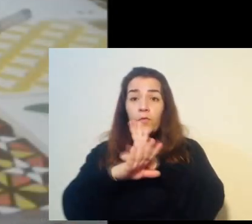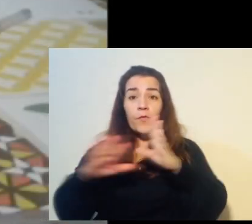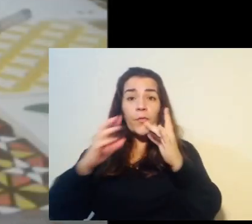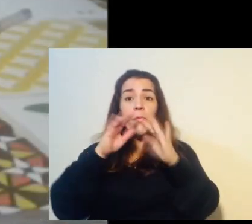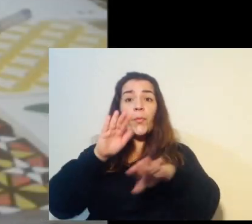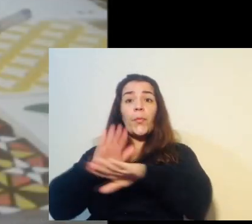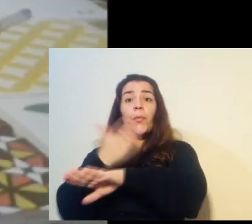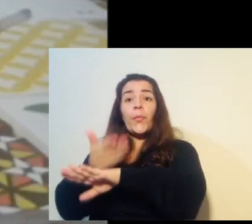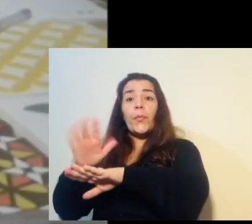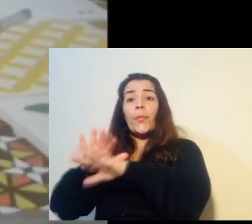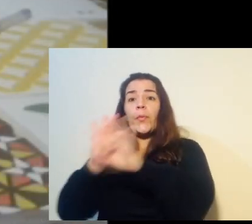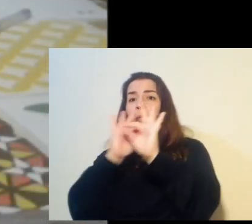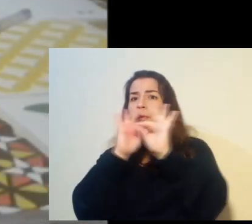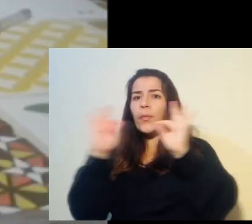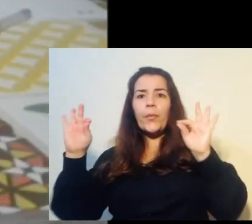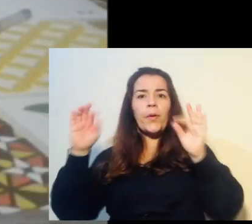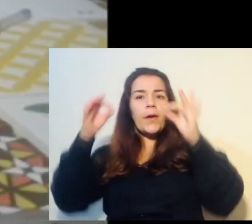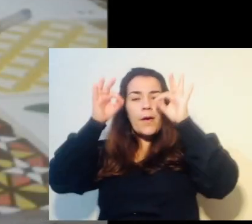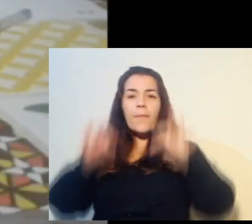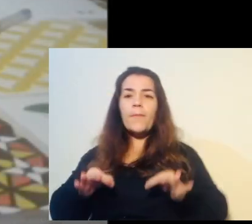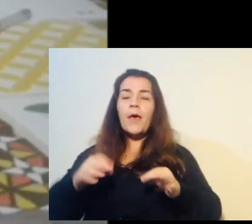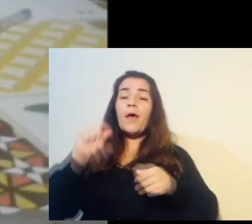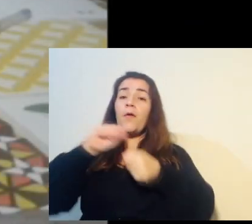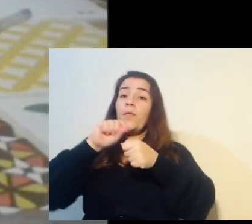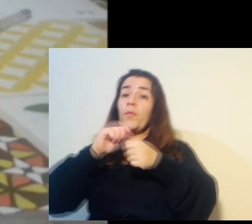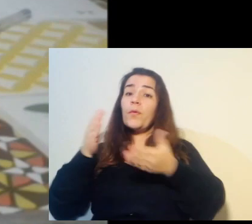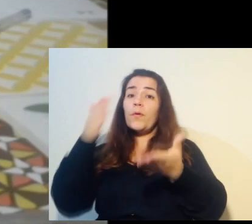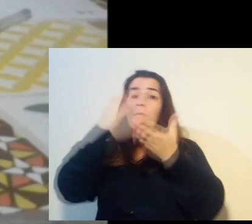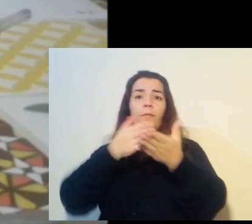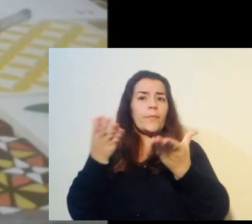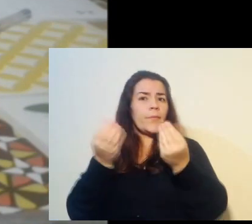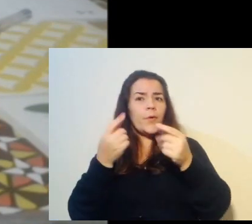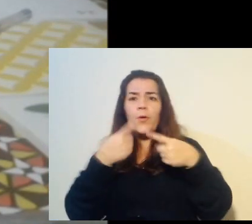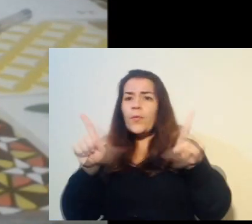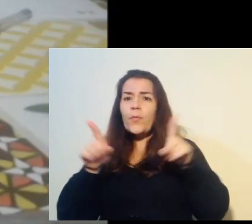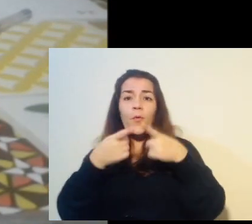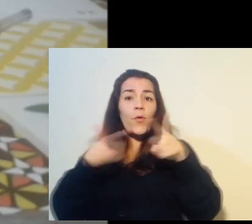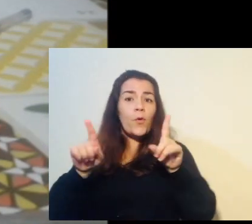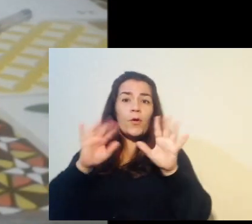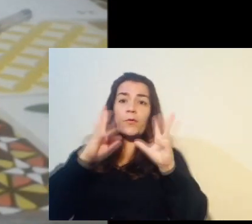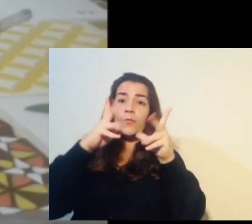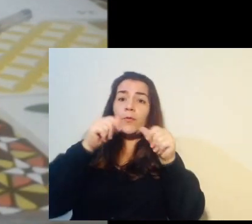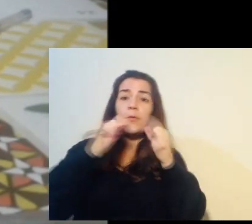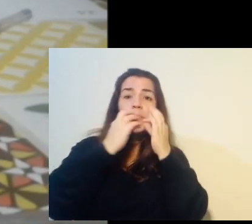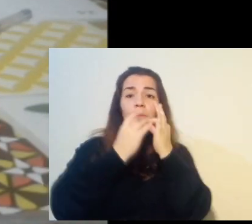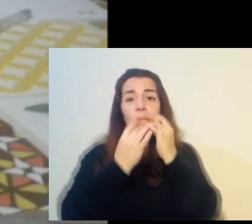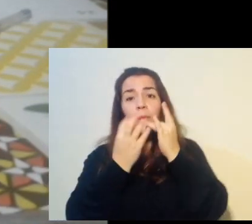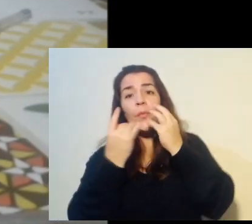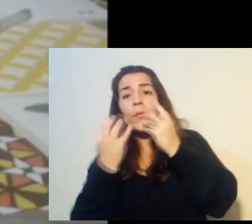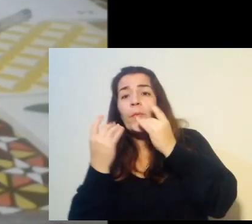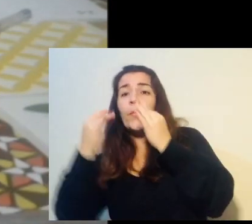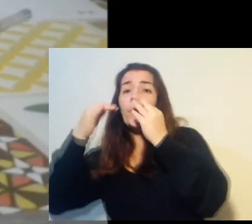Não é um instrumento que vai ficar numa afinação perfeita, mas a gente consegue muito bem tocar várias músicas nele.